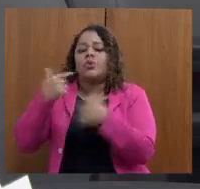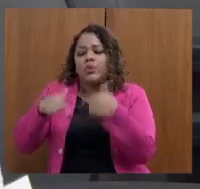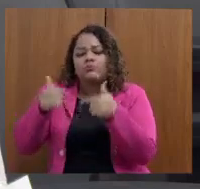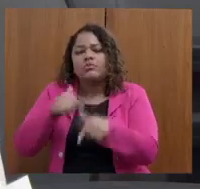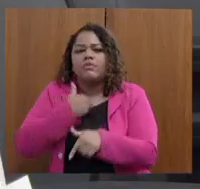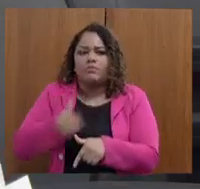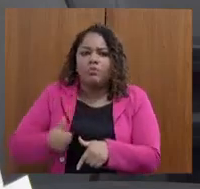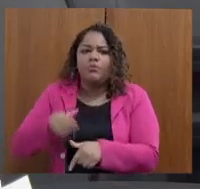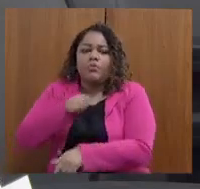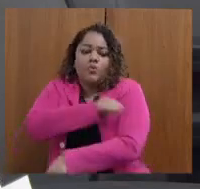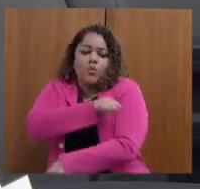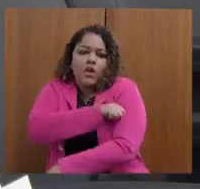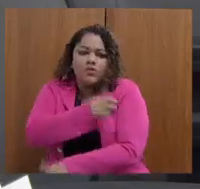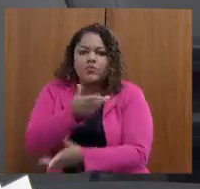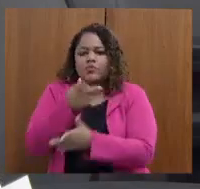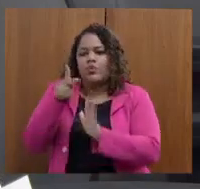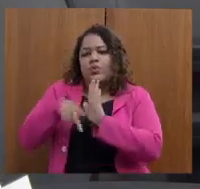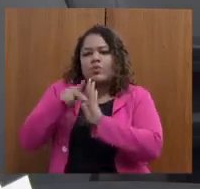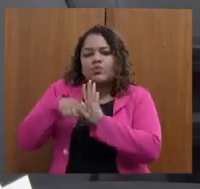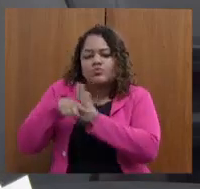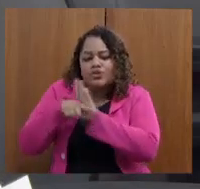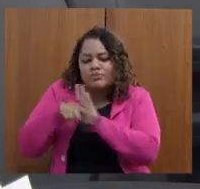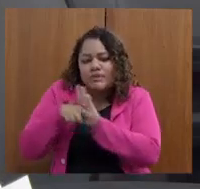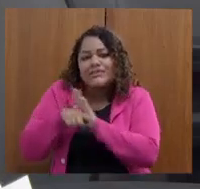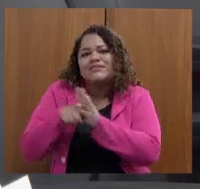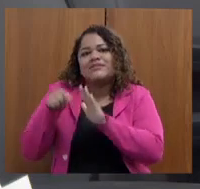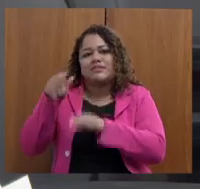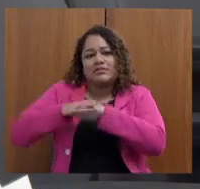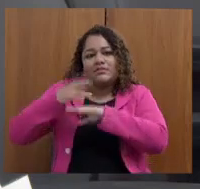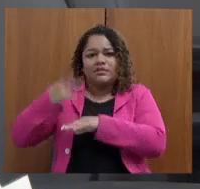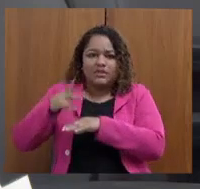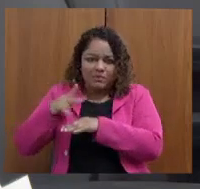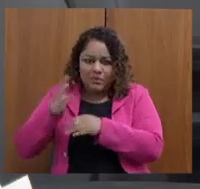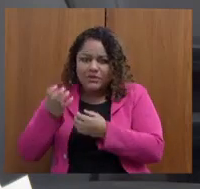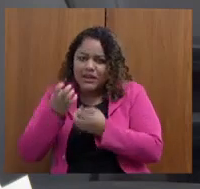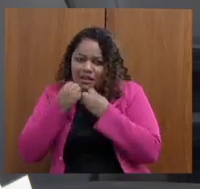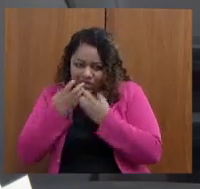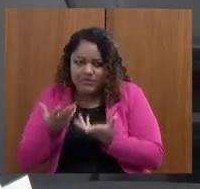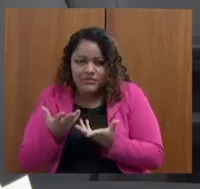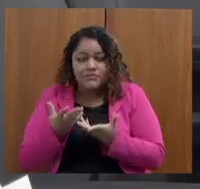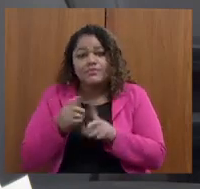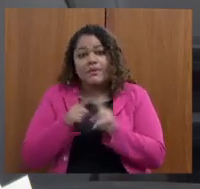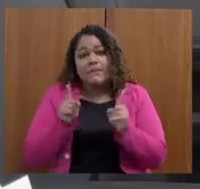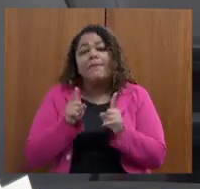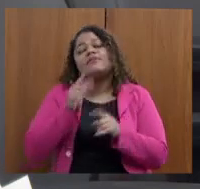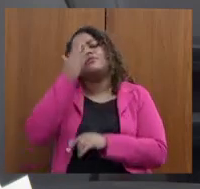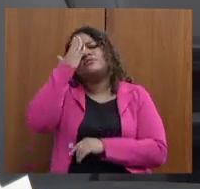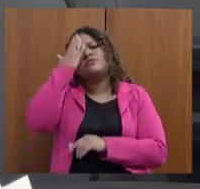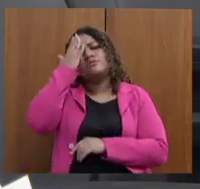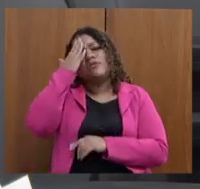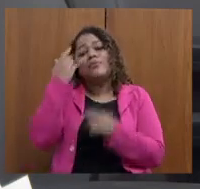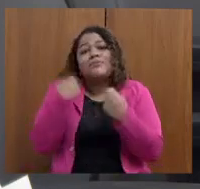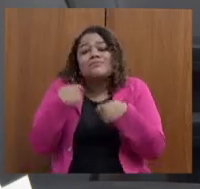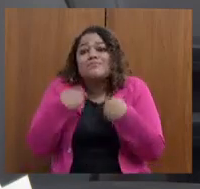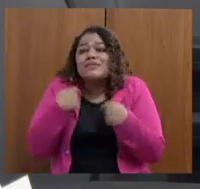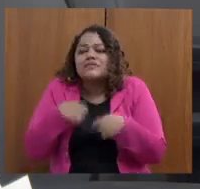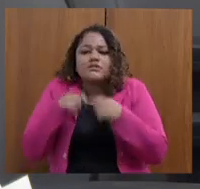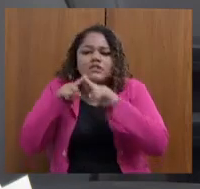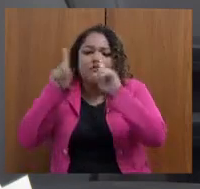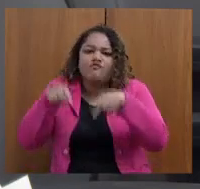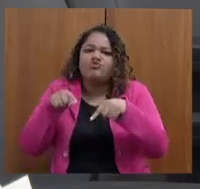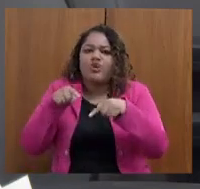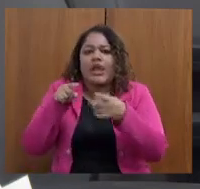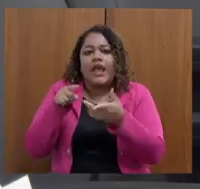que eles atendem os projetos de pesquisa que eles contemplam mas a gente sabe que há uma necessidade da Ampliação de efetivo de capital